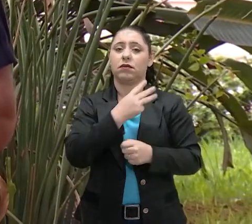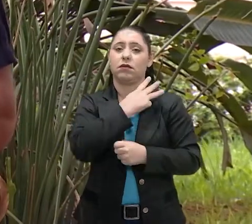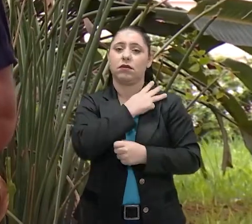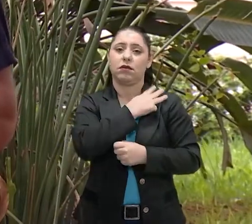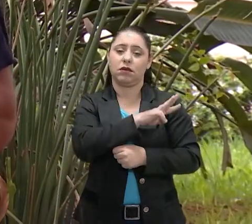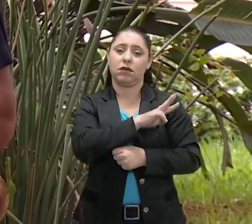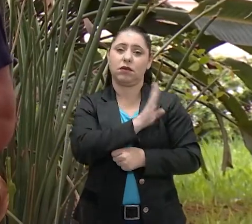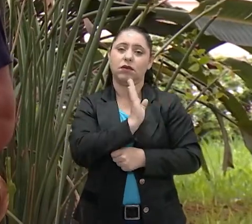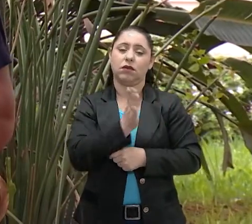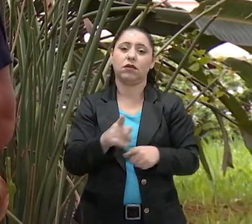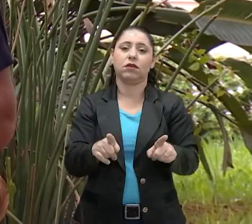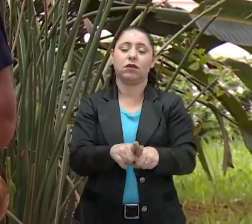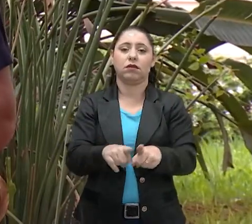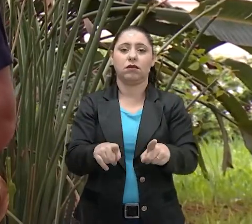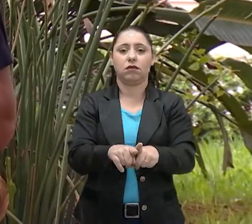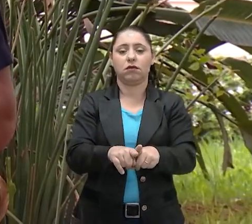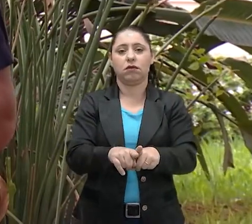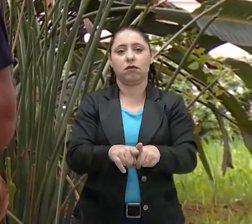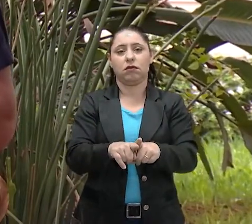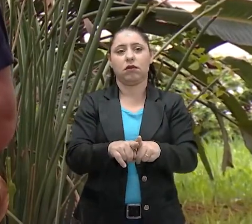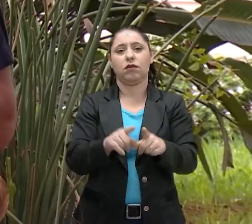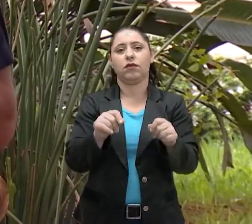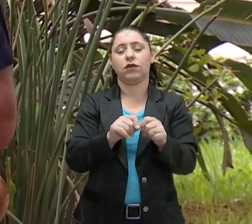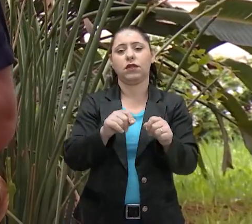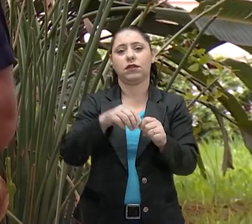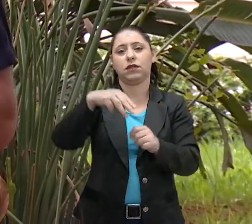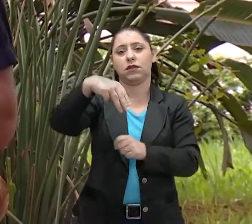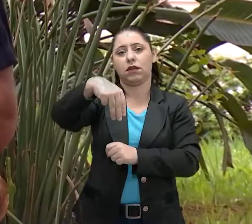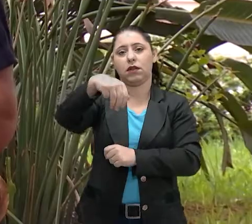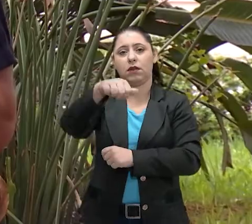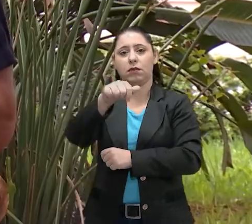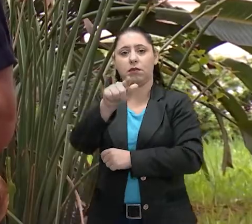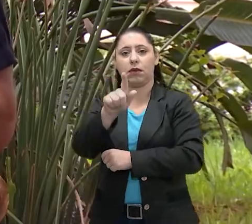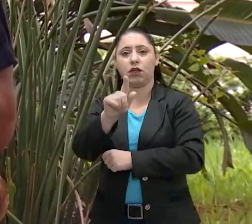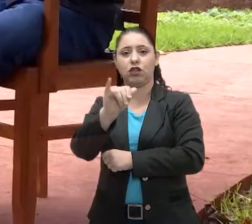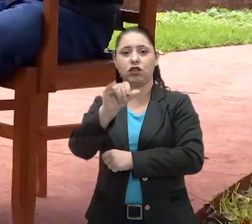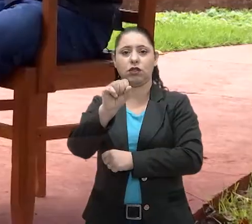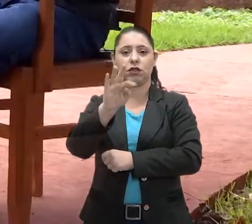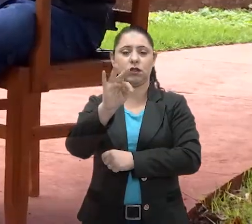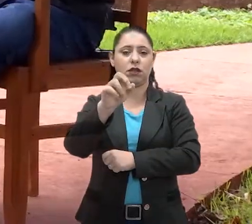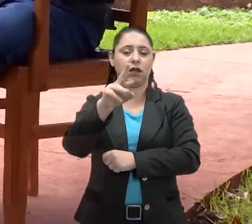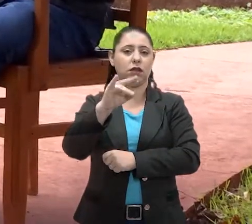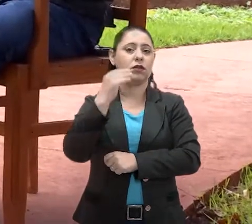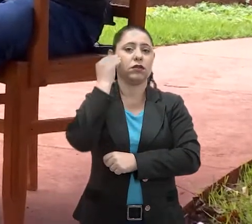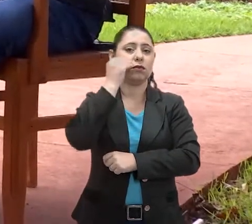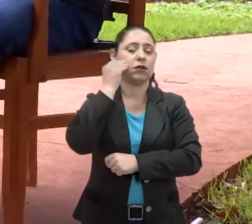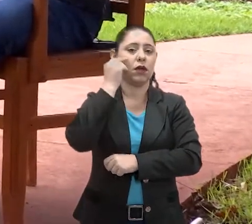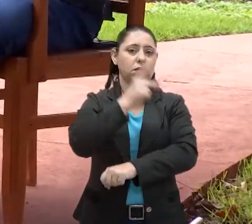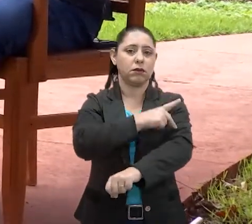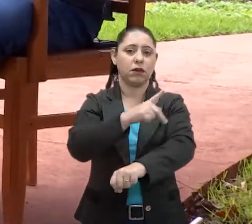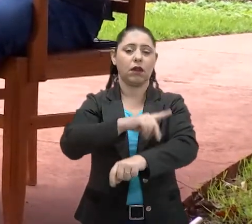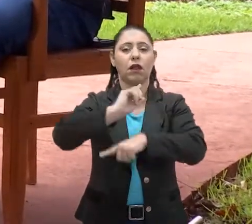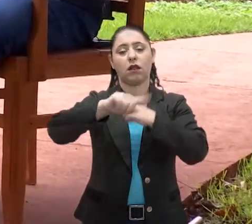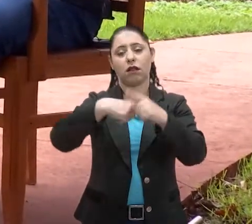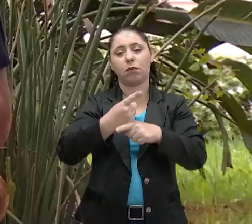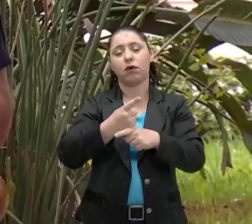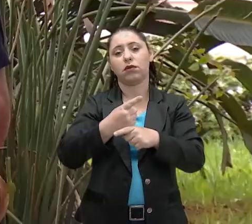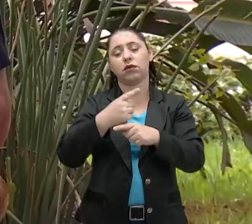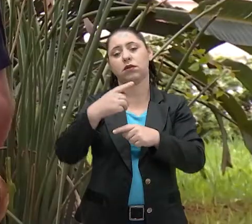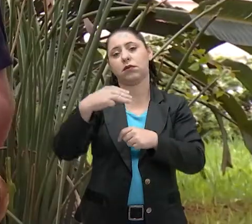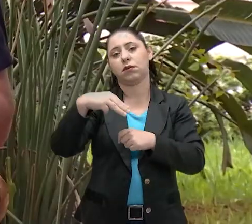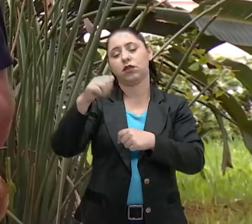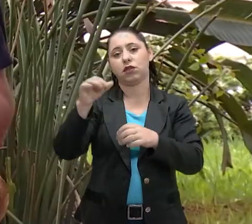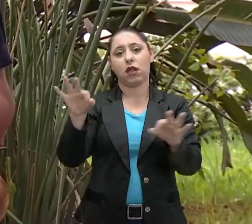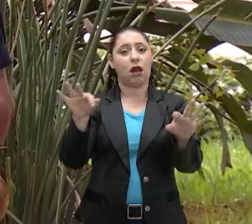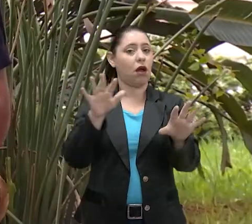o meu segundo grau no século passado também, eu fiz o magistério, então foram 3 anos, né, de experiência pedagógica. Depois o